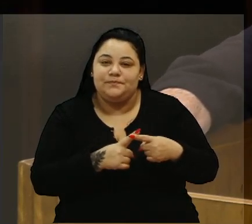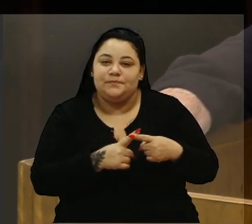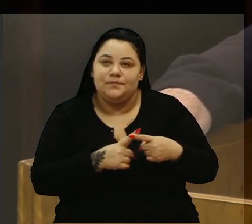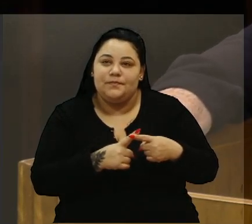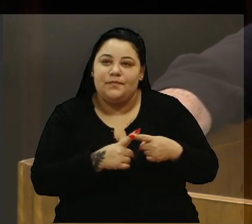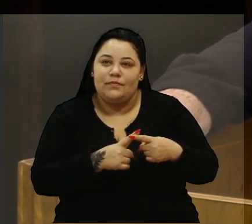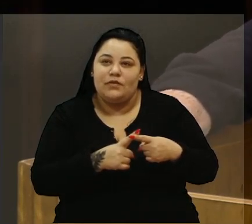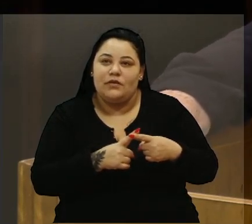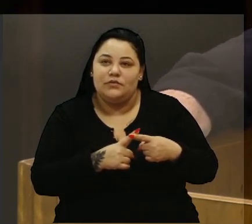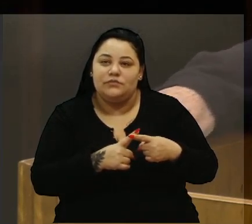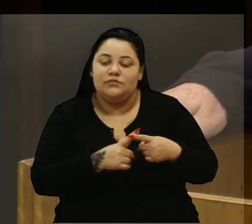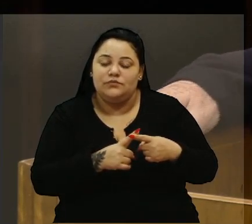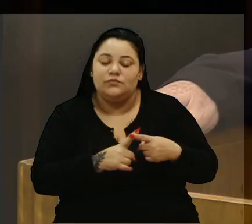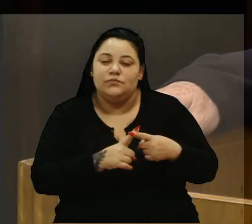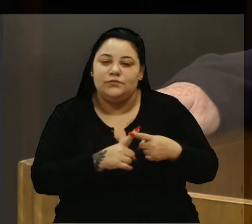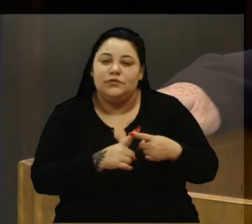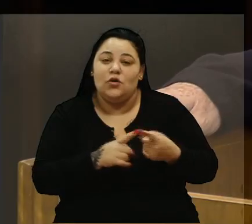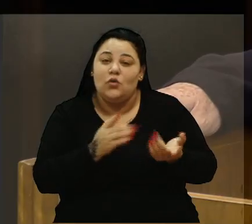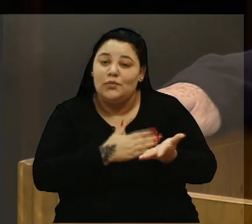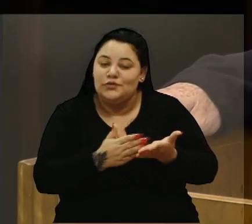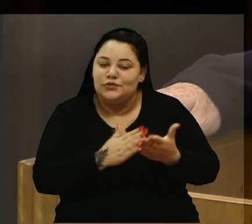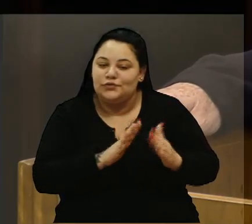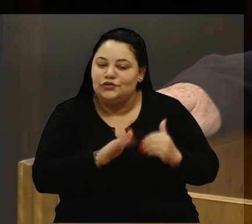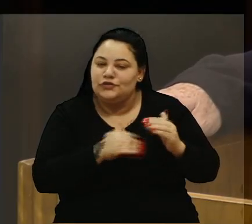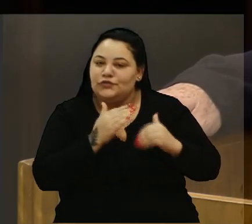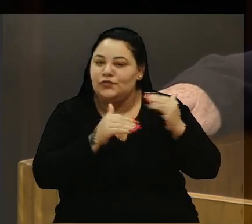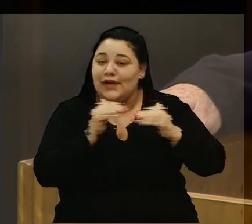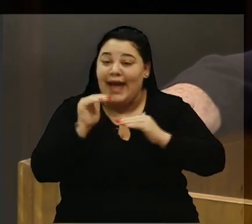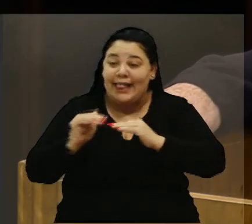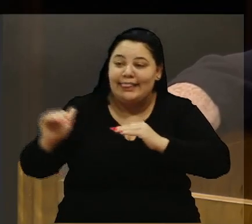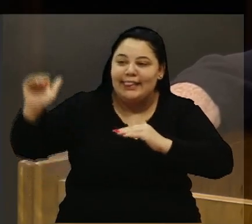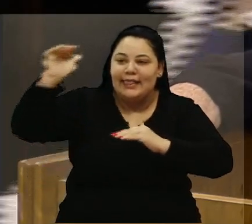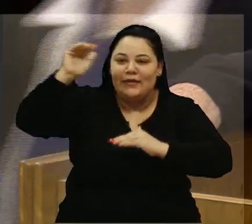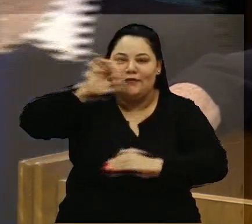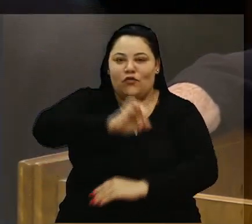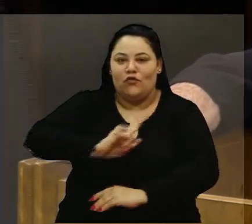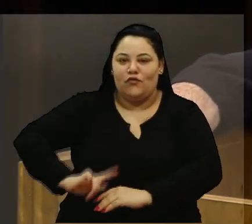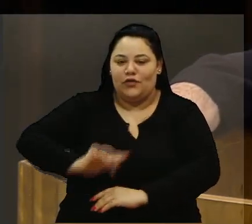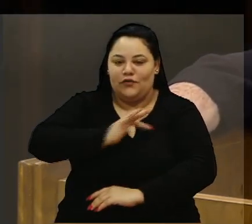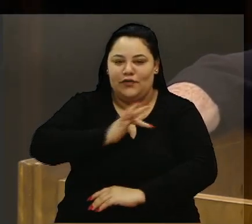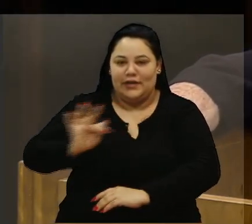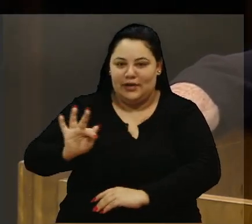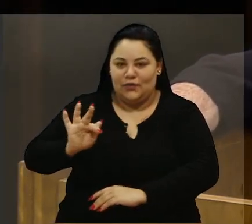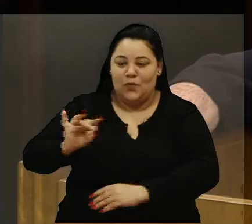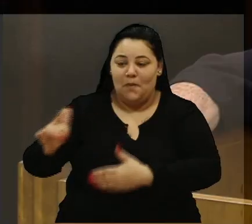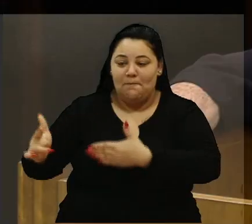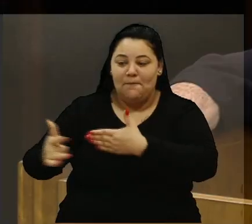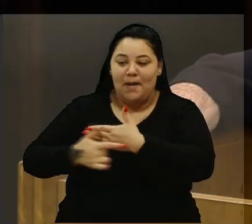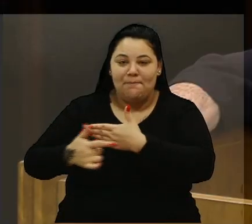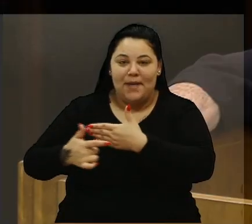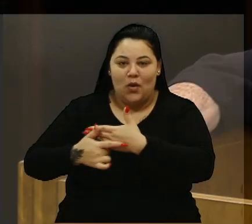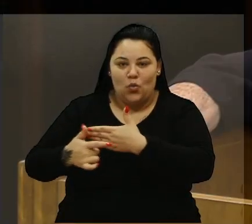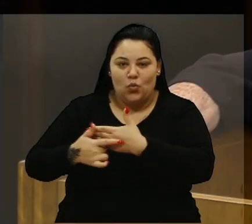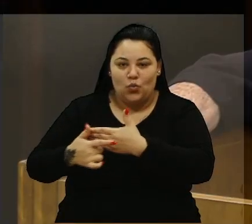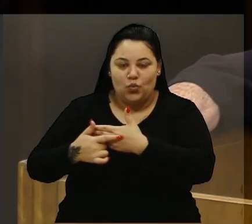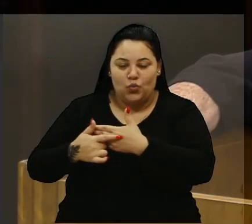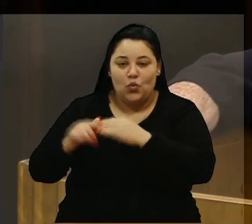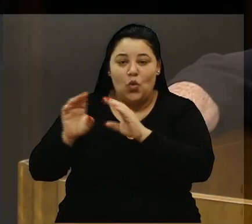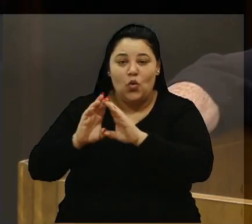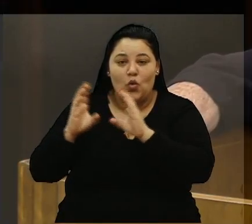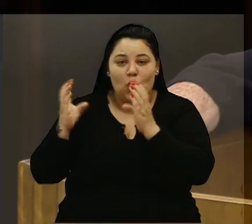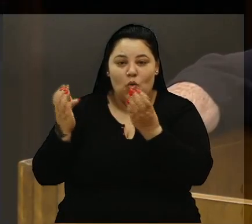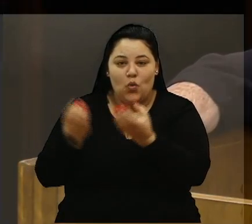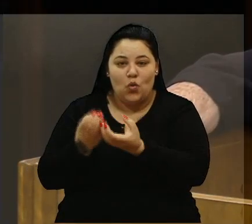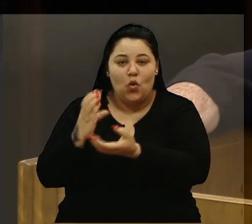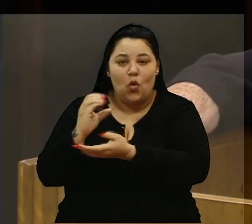foram se consolidando a nível do governo federal o papel do Congresso, especialmente na destinação